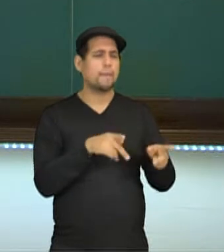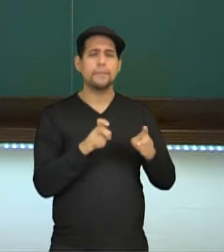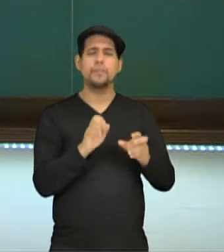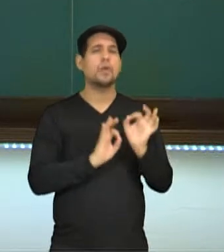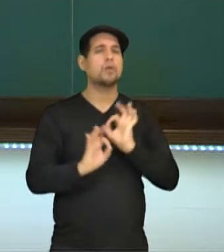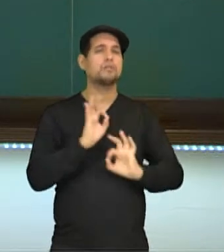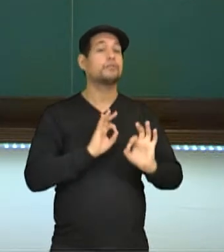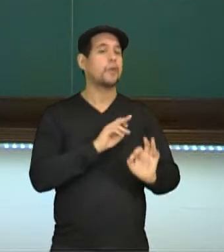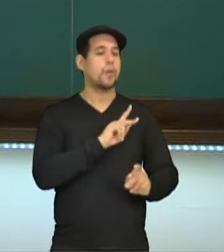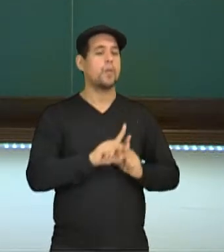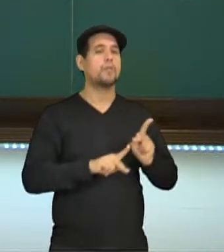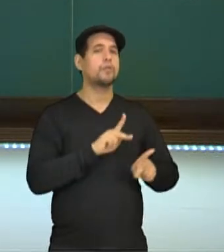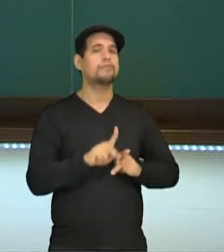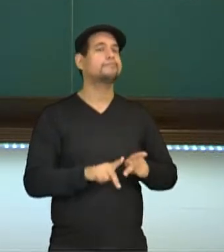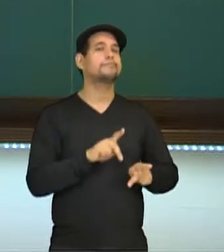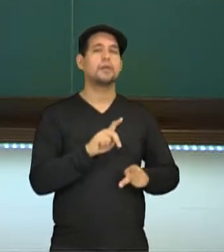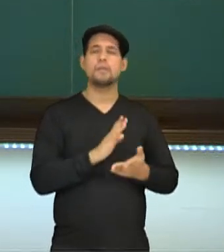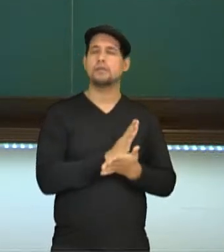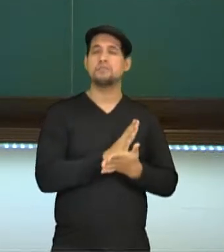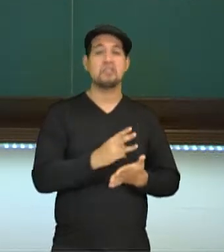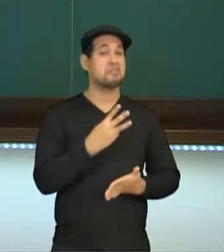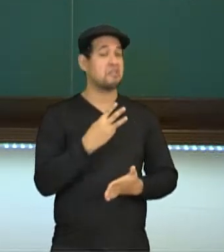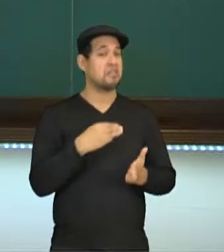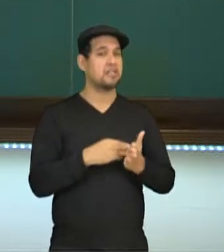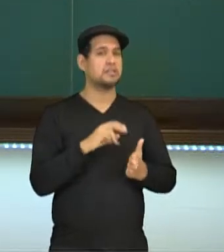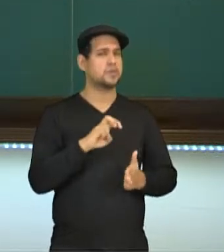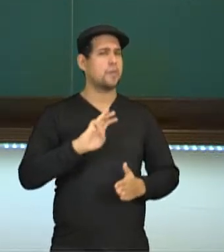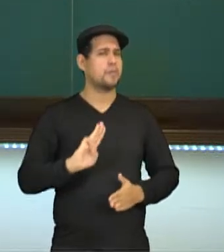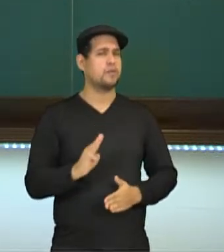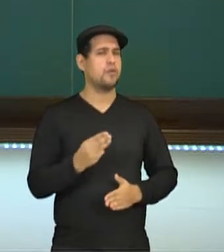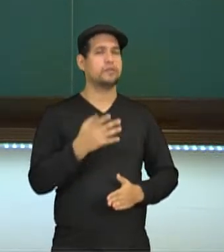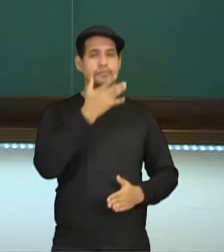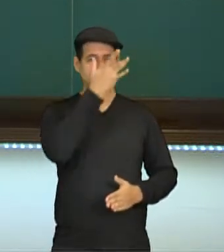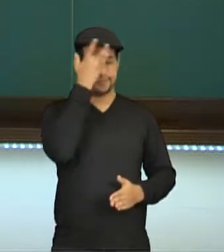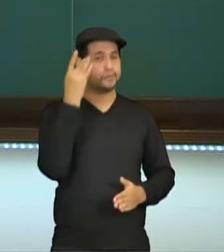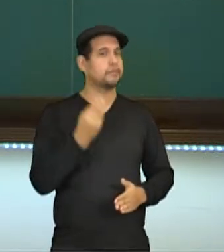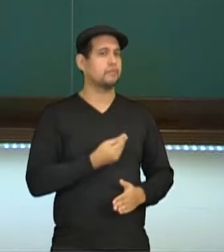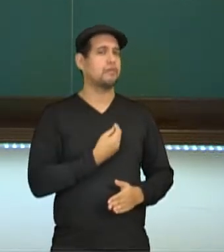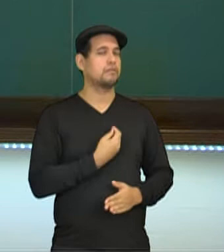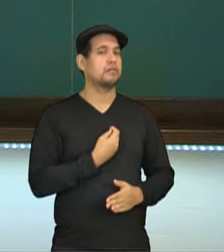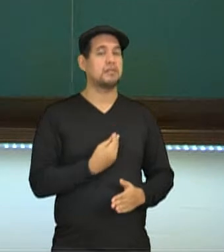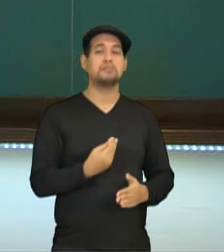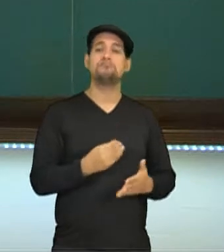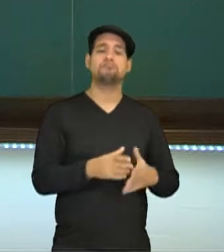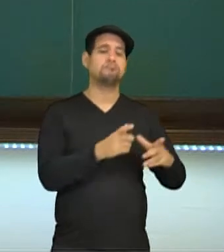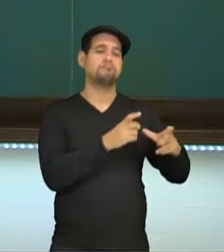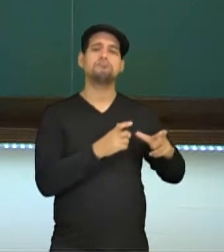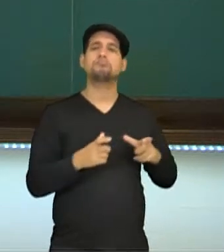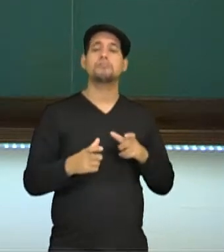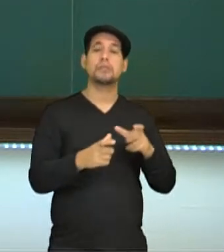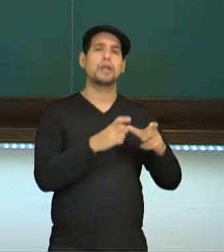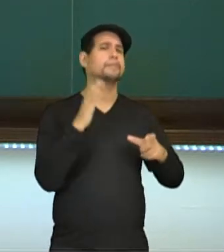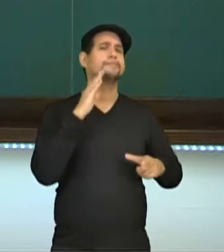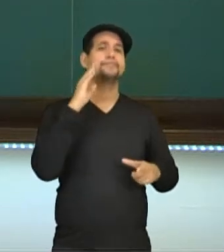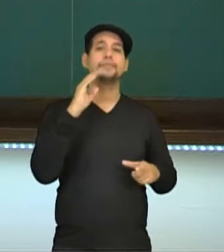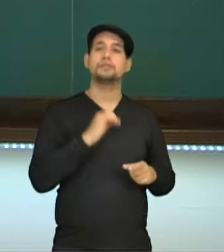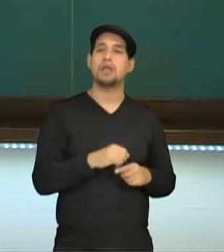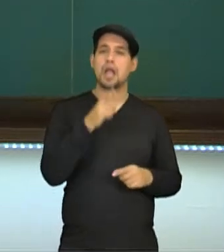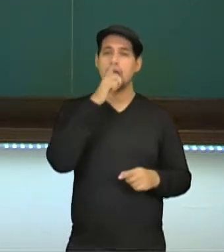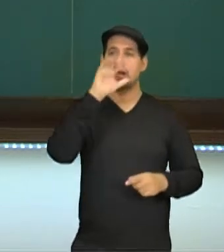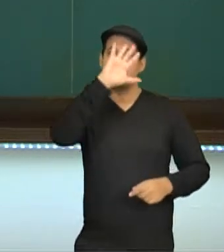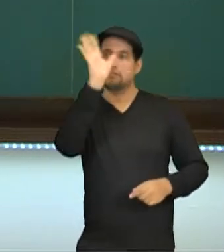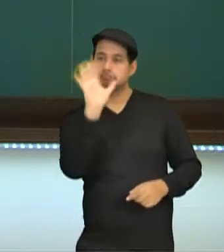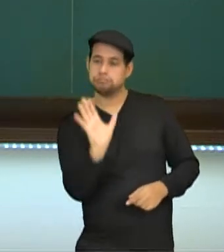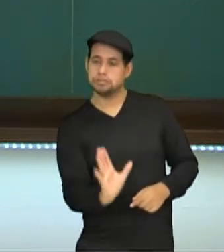com uma população indígena estimada entre 3 a 5 milhões de habitantes que ocupavam principalmente o litoral do Brasil,